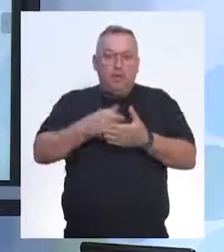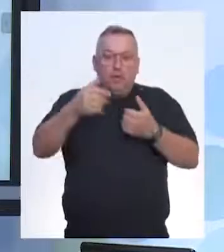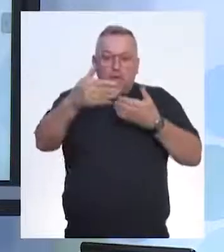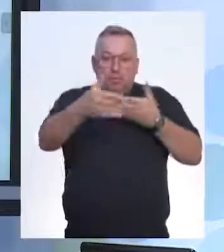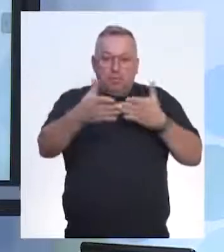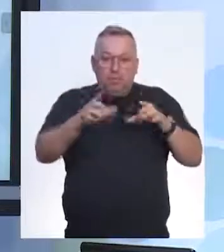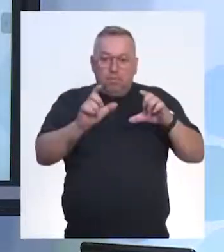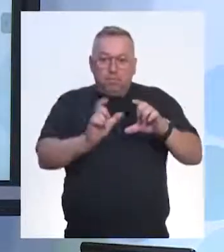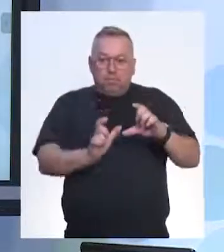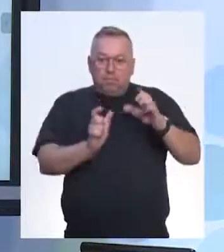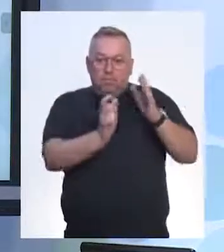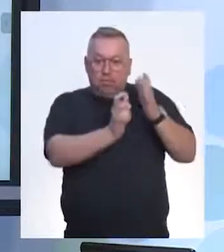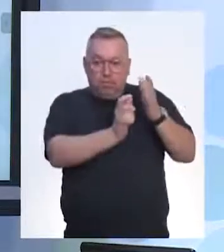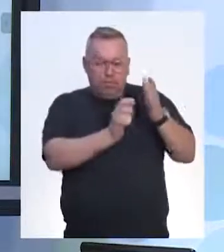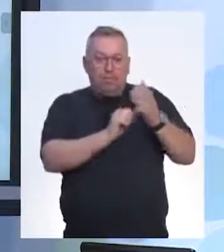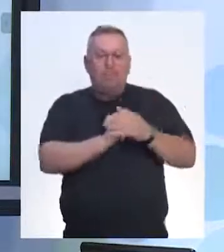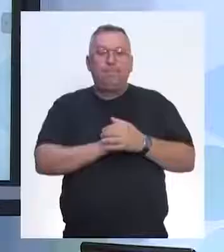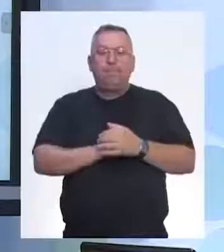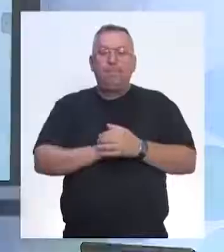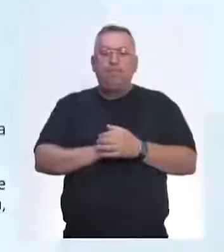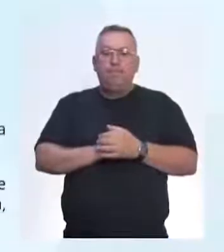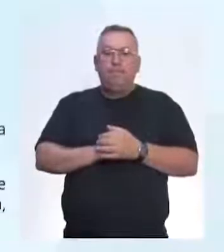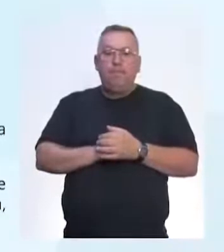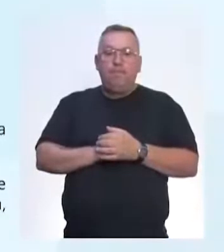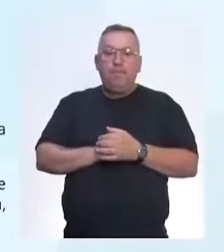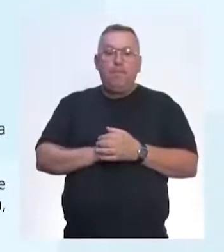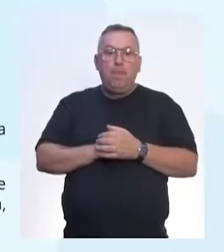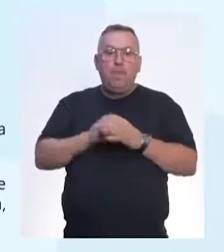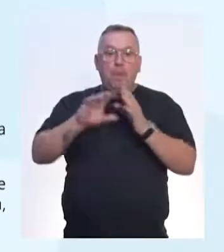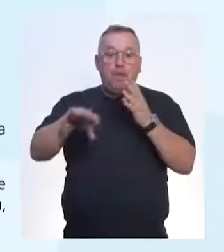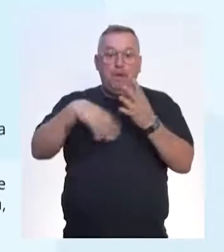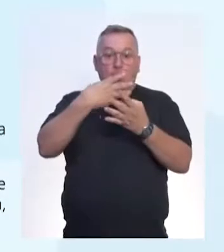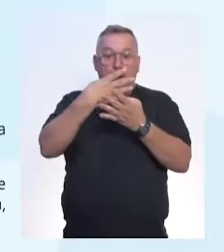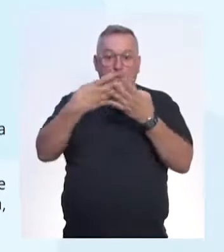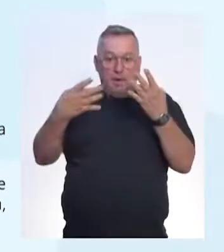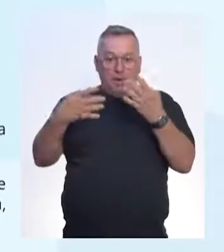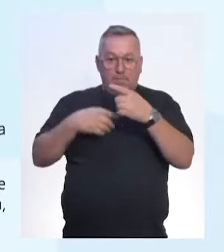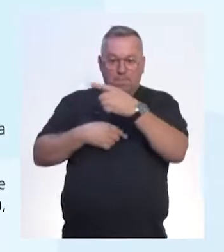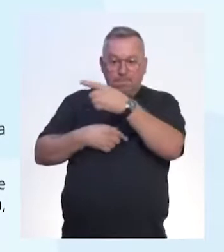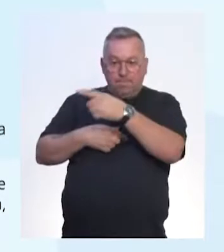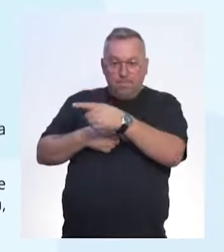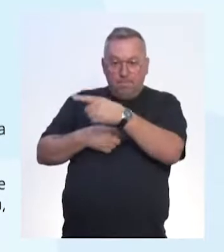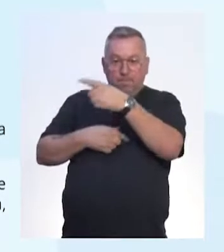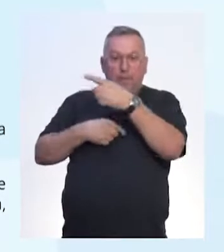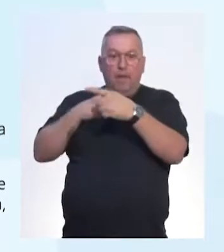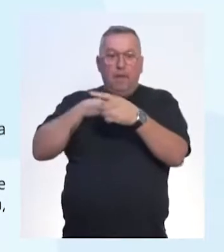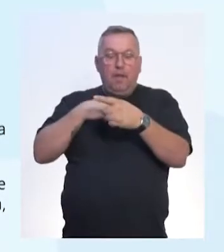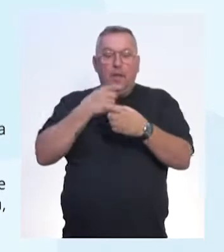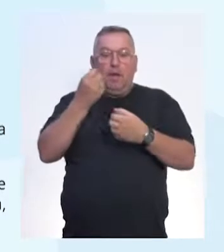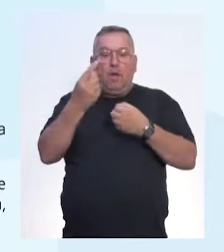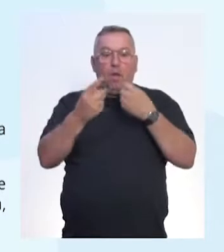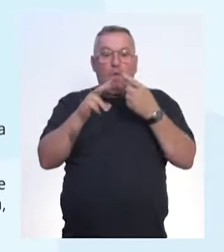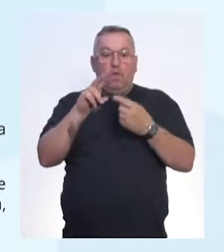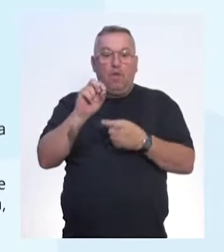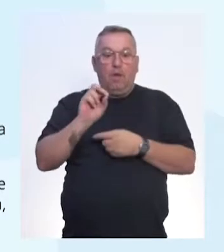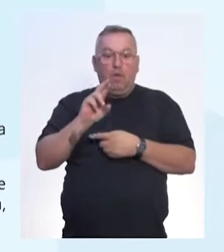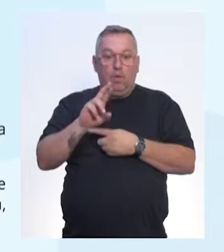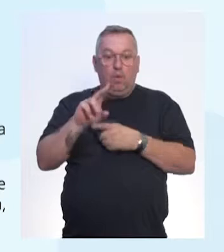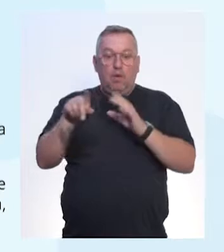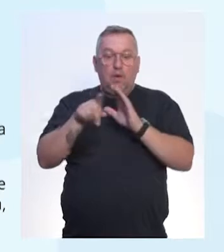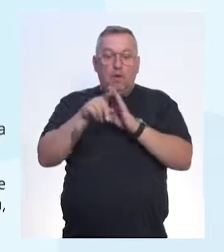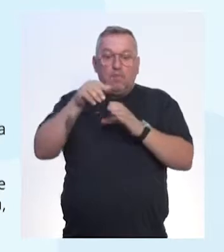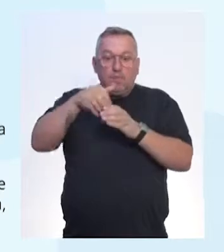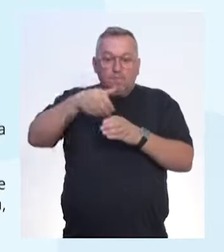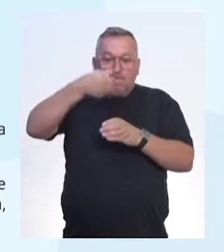nos rótulos. Então, continuando. Na tabela abaixo, temos alguns valores referentes ao iogurte de